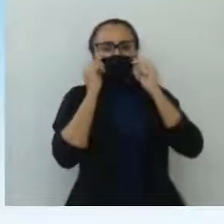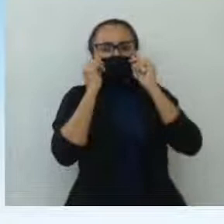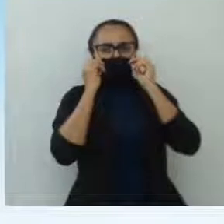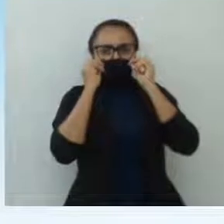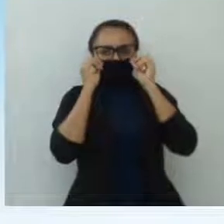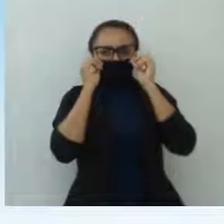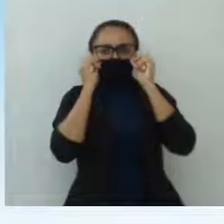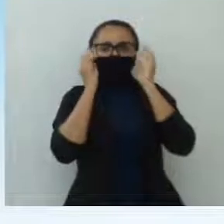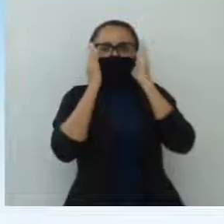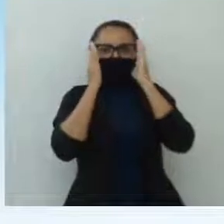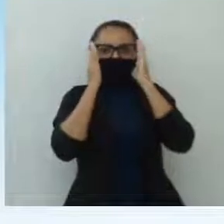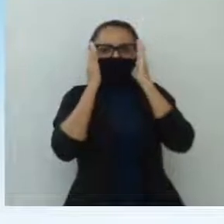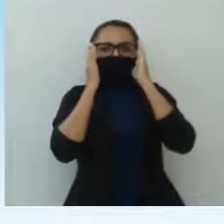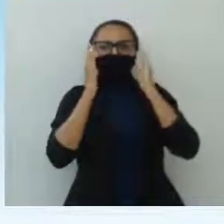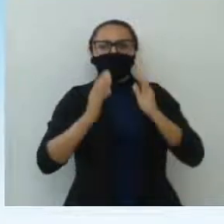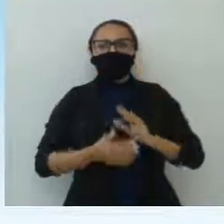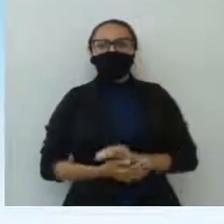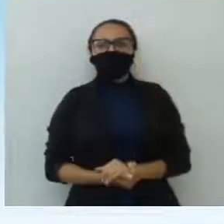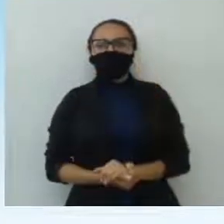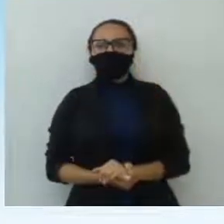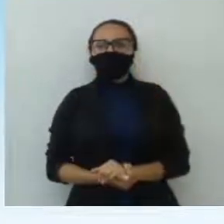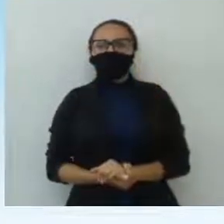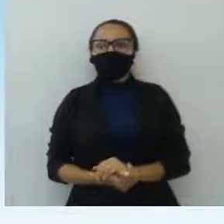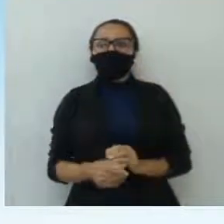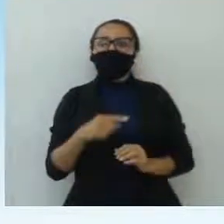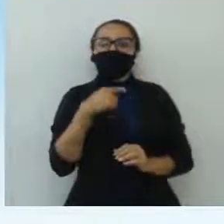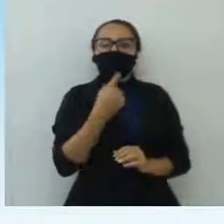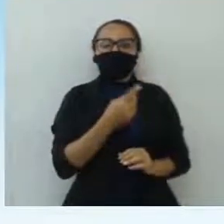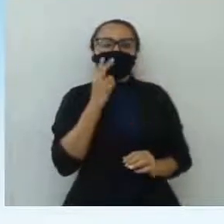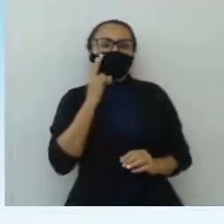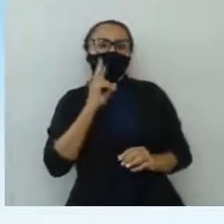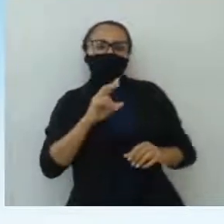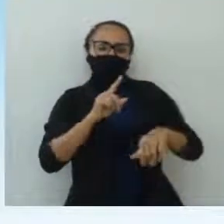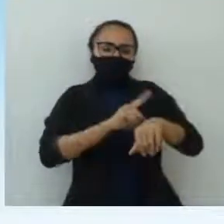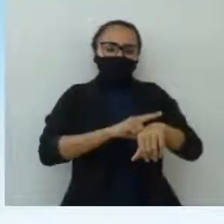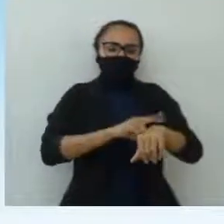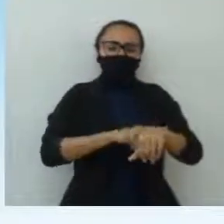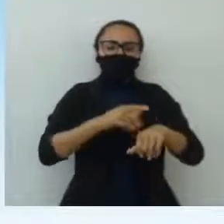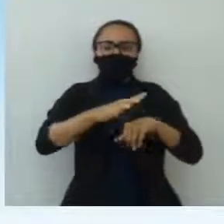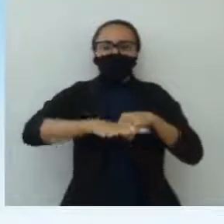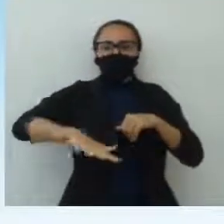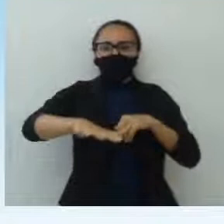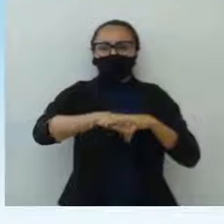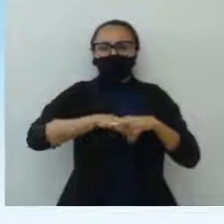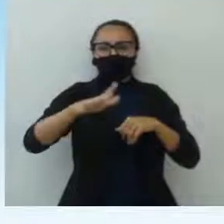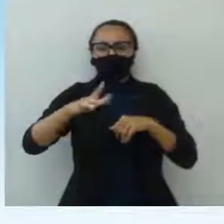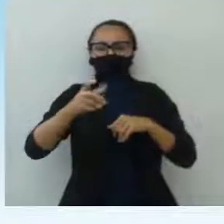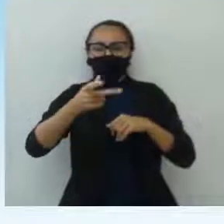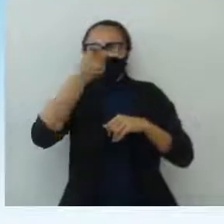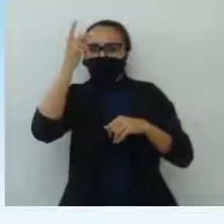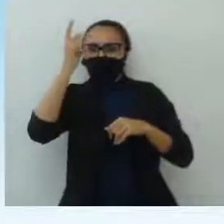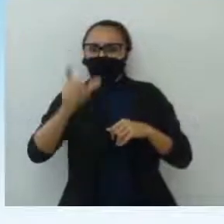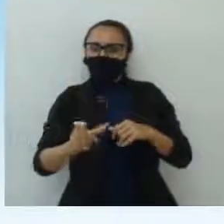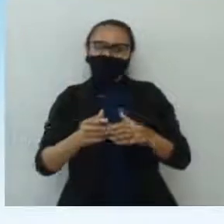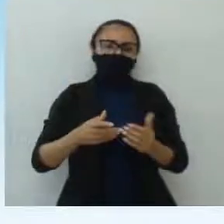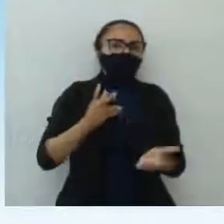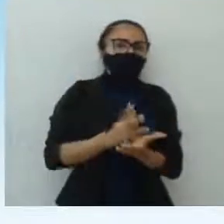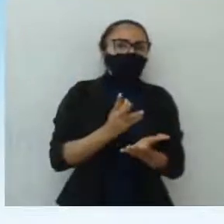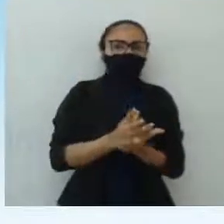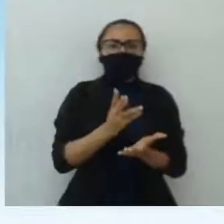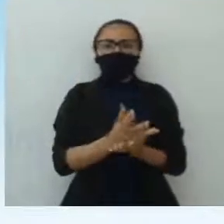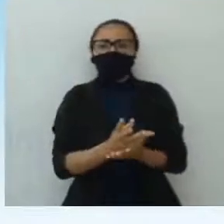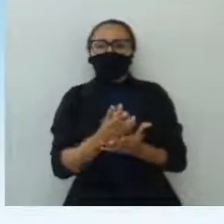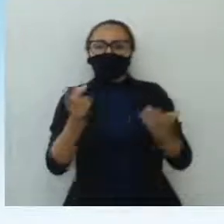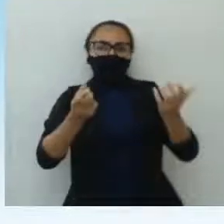a gente já está conhecendo. Tá? Então, a gente viu o tempo, a gente viu o espaço, a gente viu o personagem e vamos continuar para a gente ver